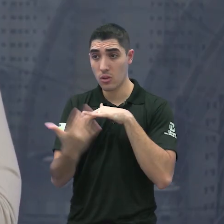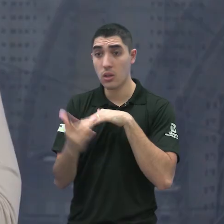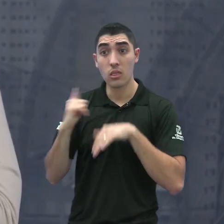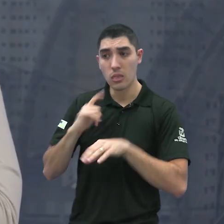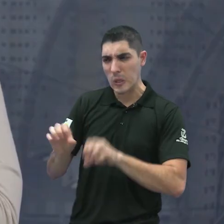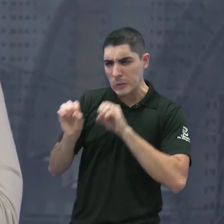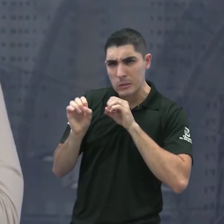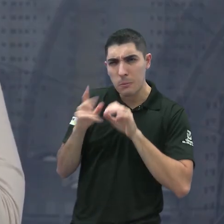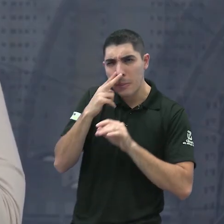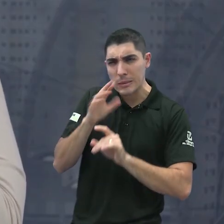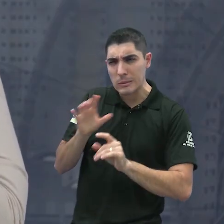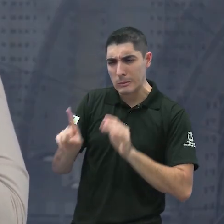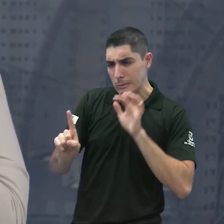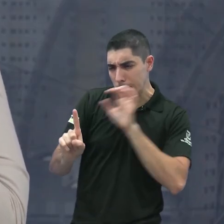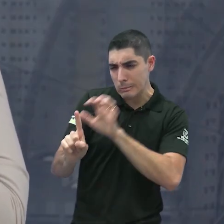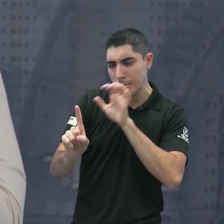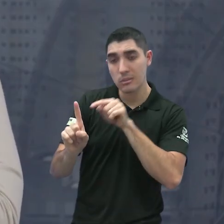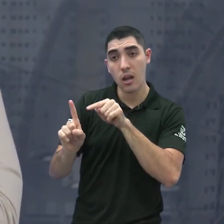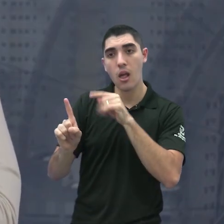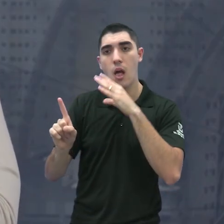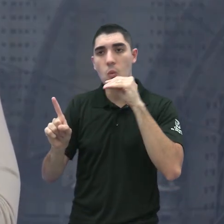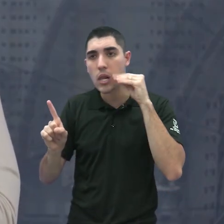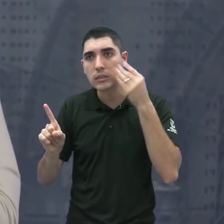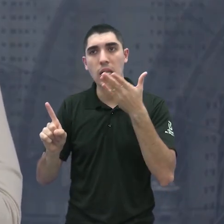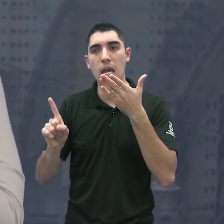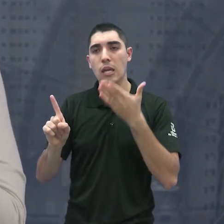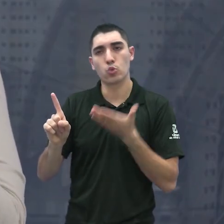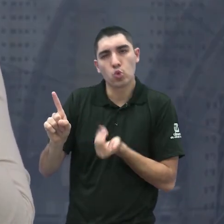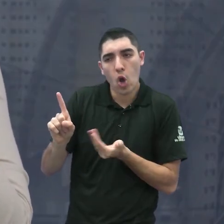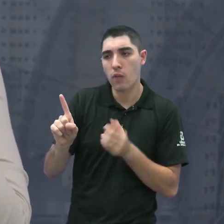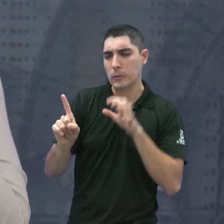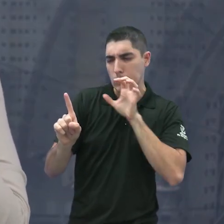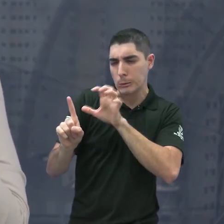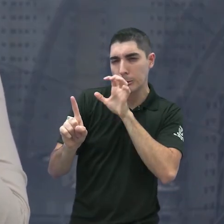o adulto, de uma forma mais incisiva